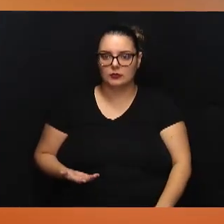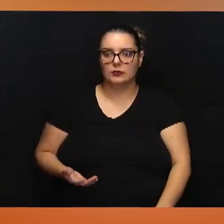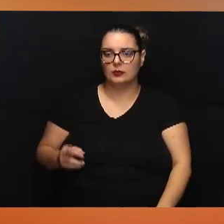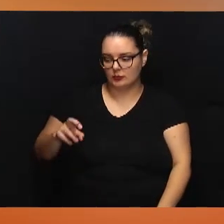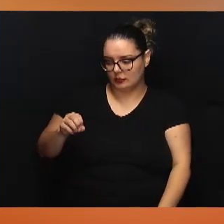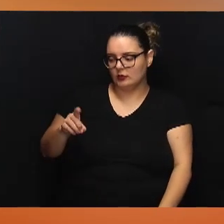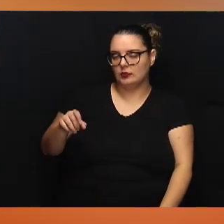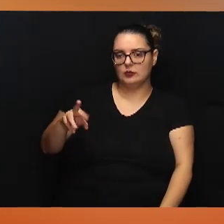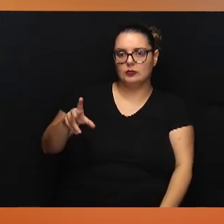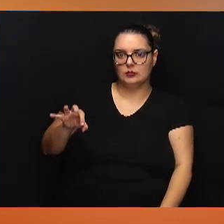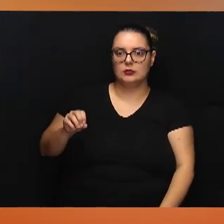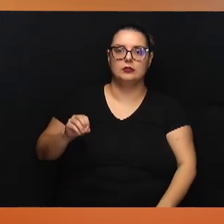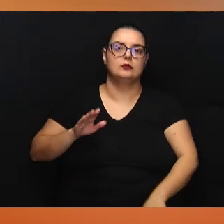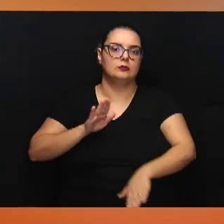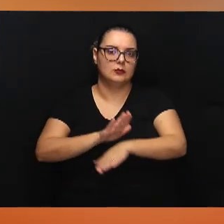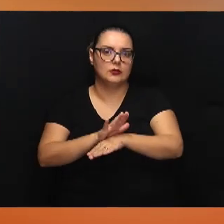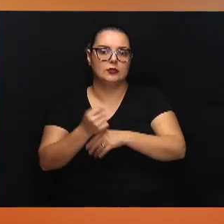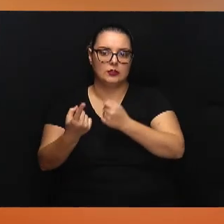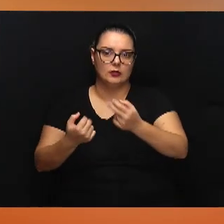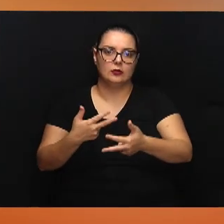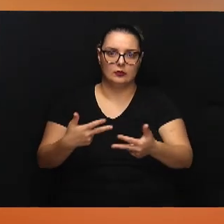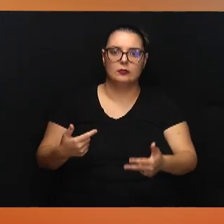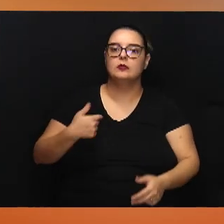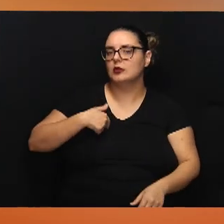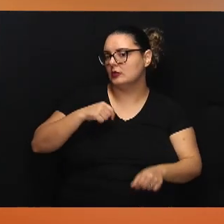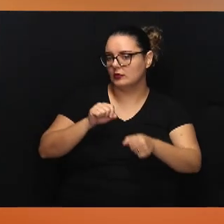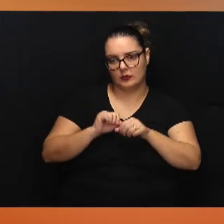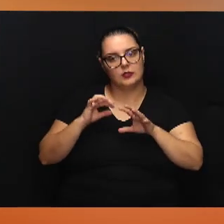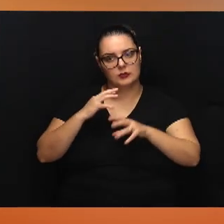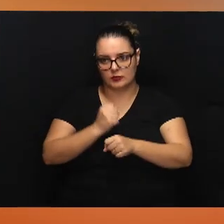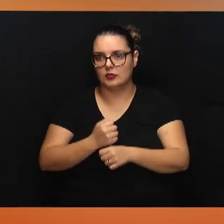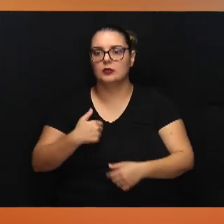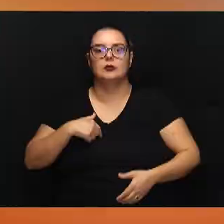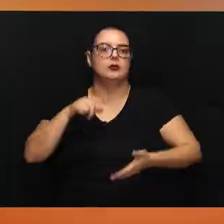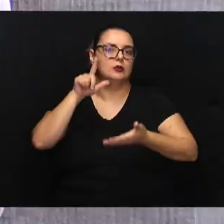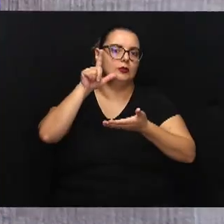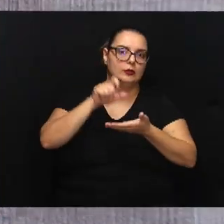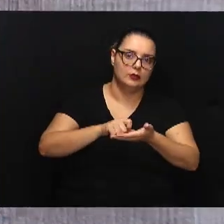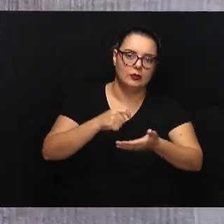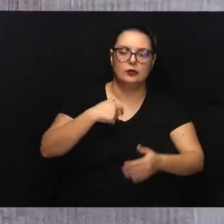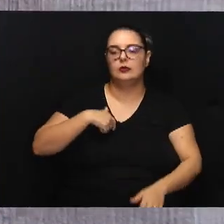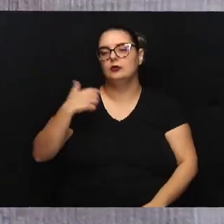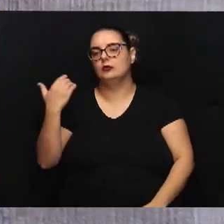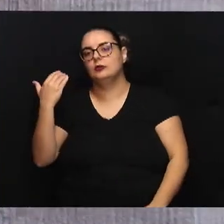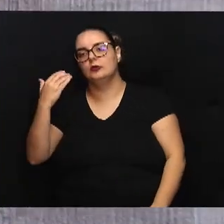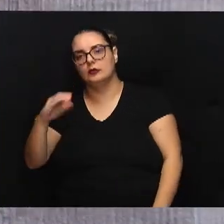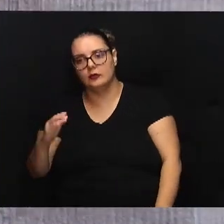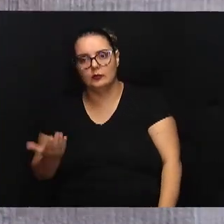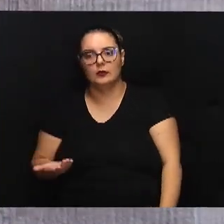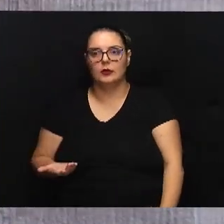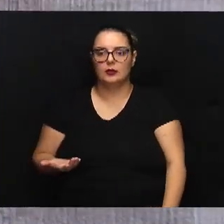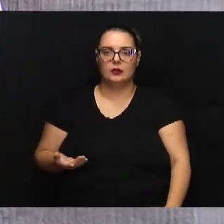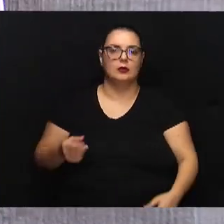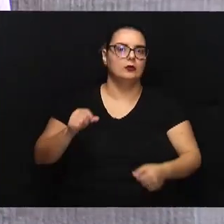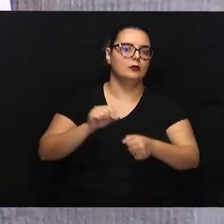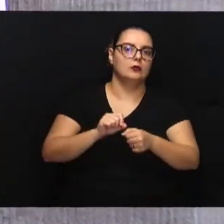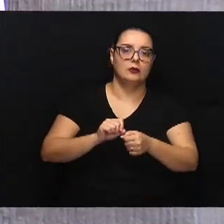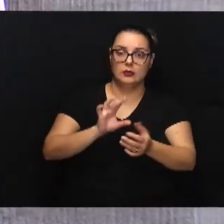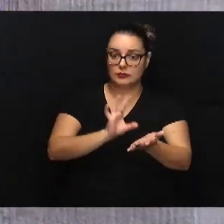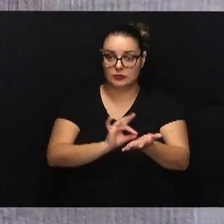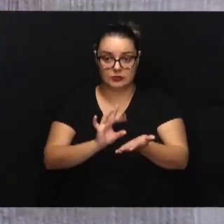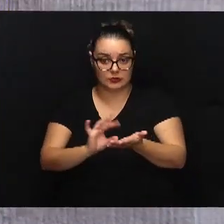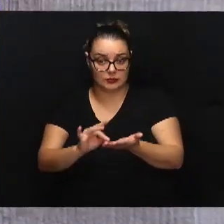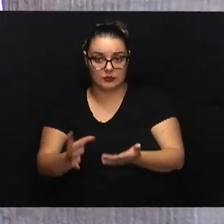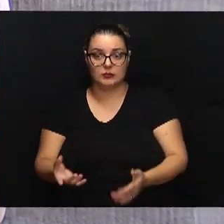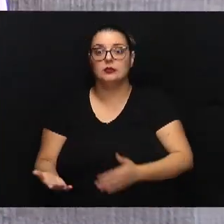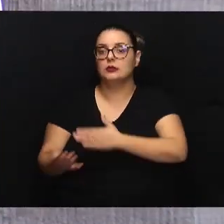coisas, né? Mas sou eu que faço tudo. Então eu que fotografo, eu que posto, eu que faço catálogo, né? Ele me ajuda também